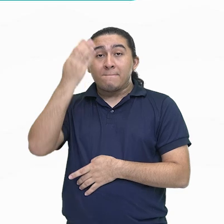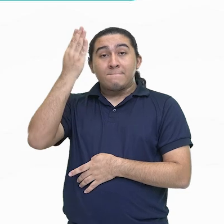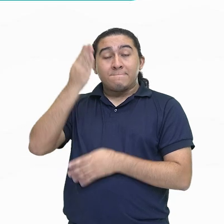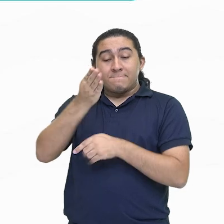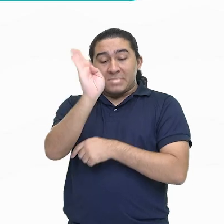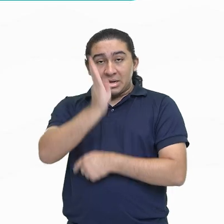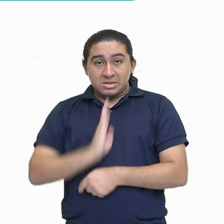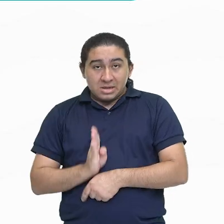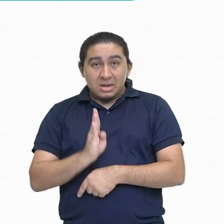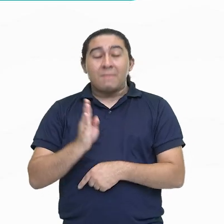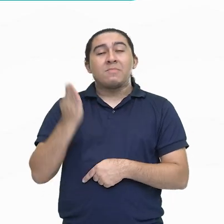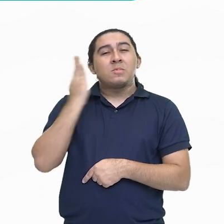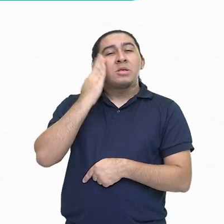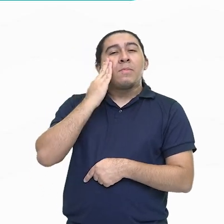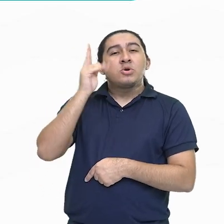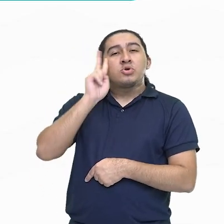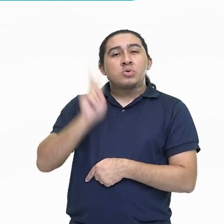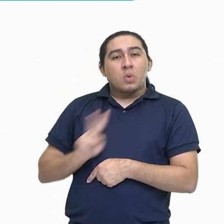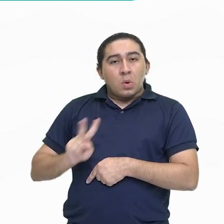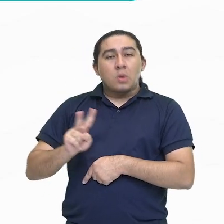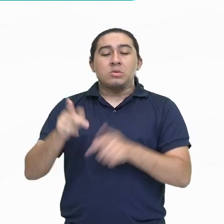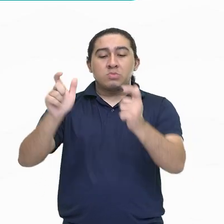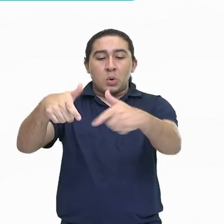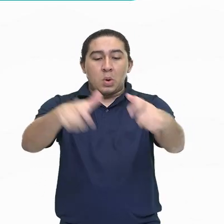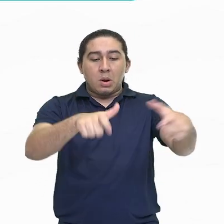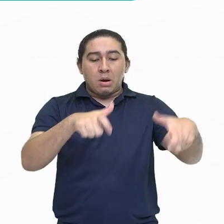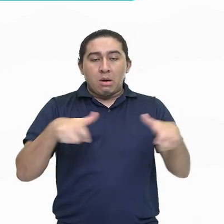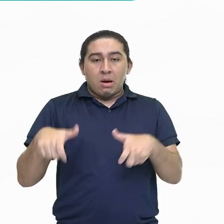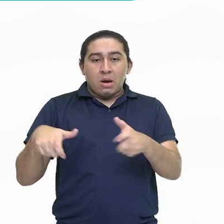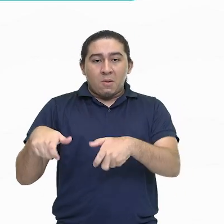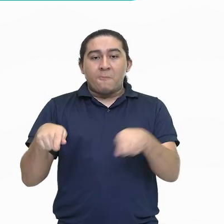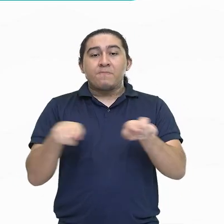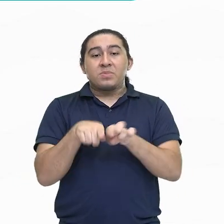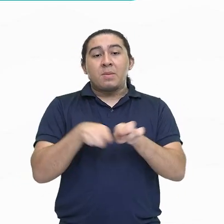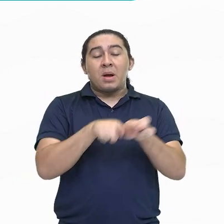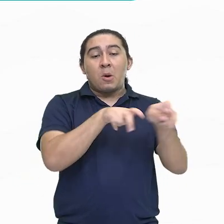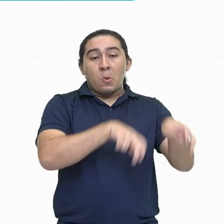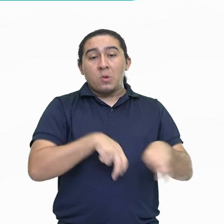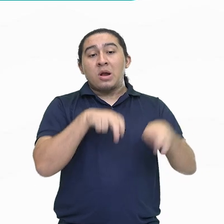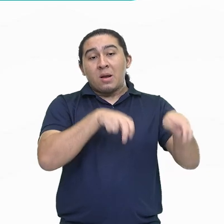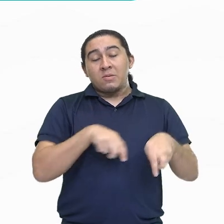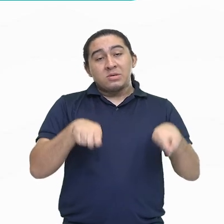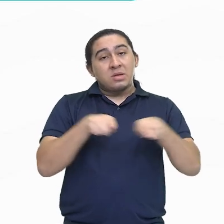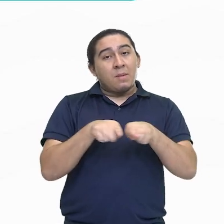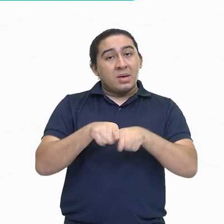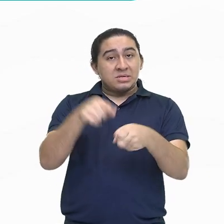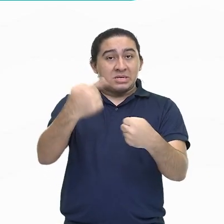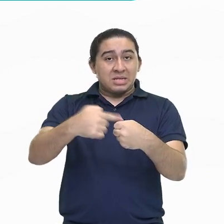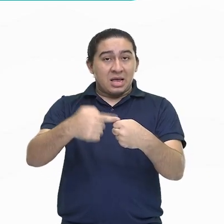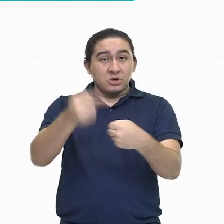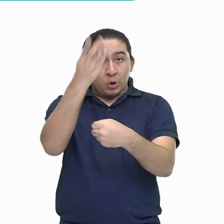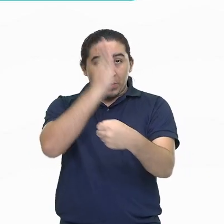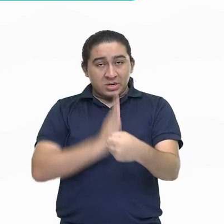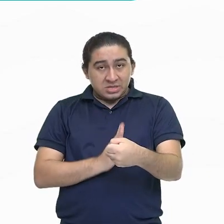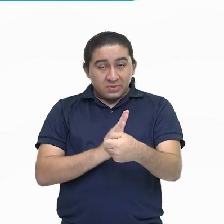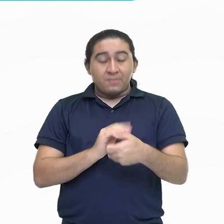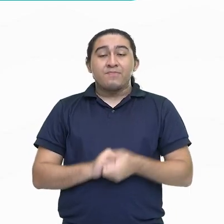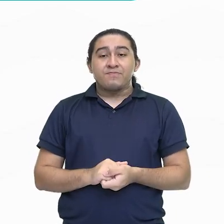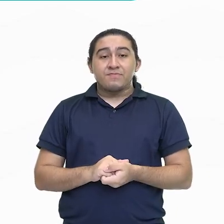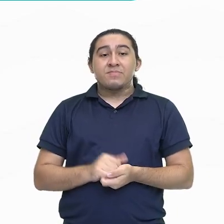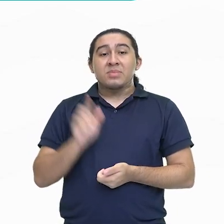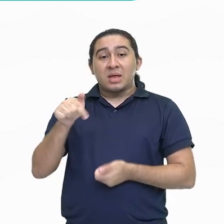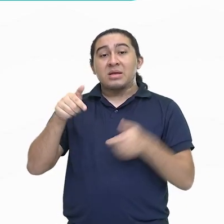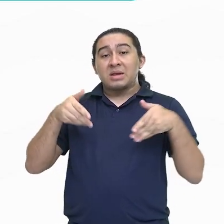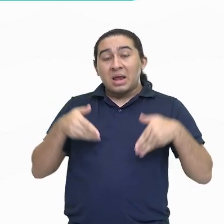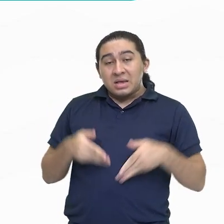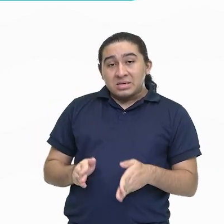das localidades rurais e das cidades do Brasil. Nascido em Natal, no Rio Grande do Norte, era também